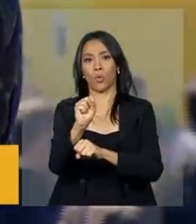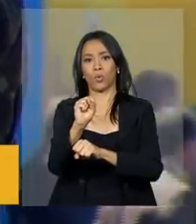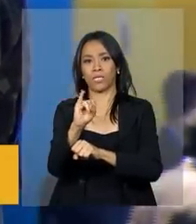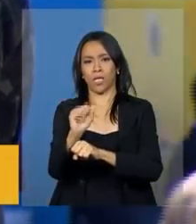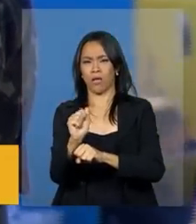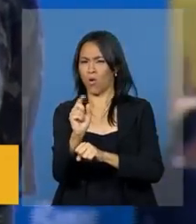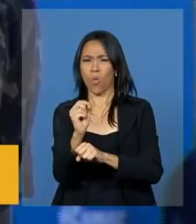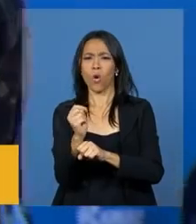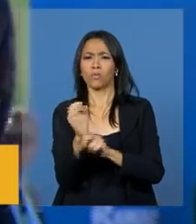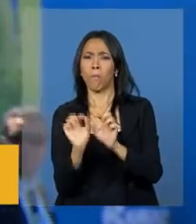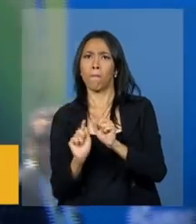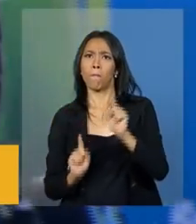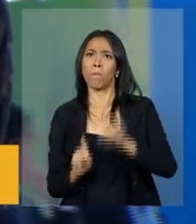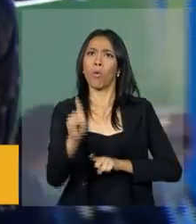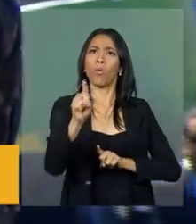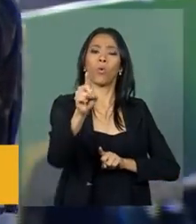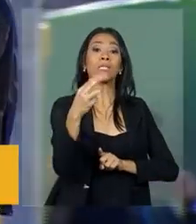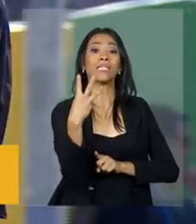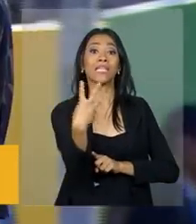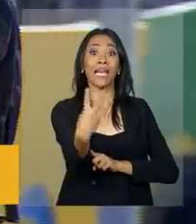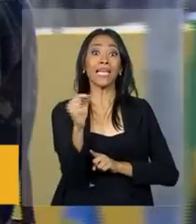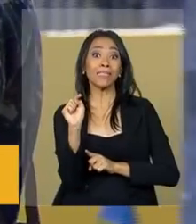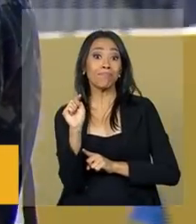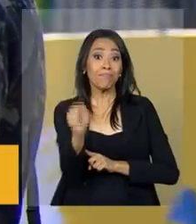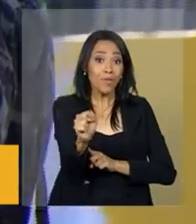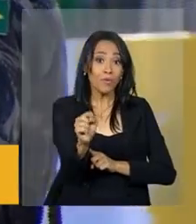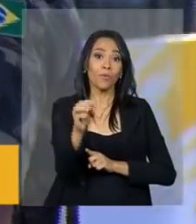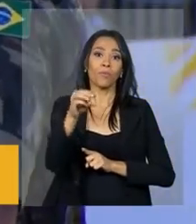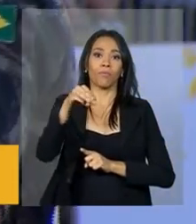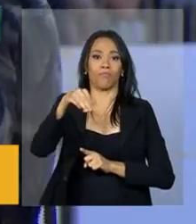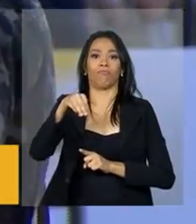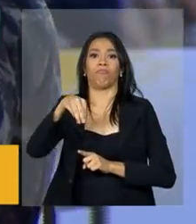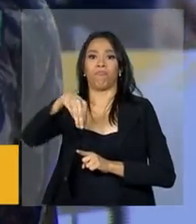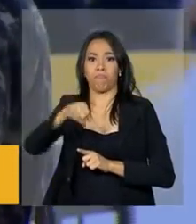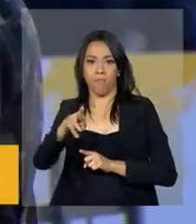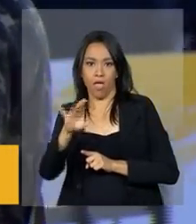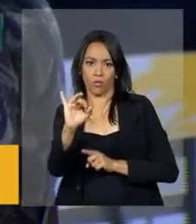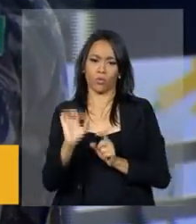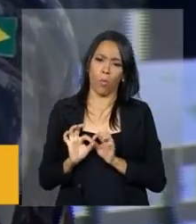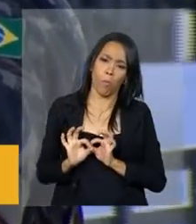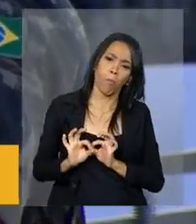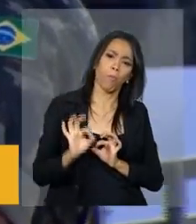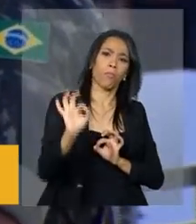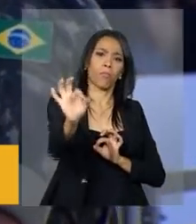Também temos os mísseis RBS-70 de origem sueca,